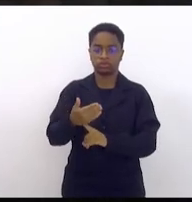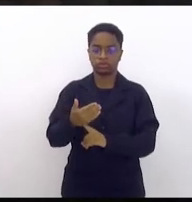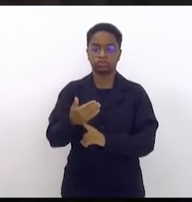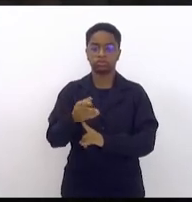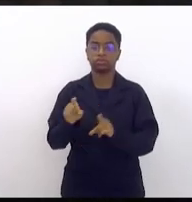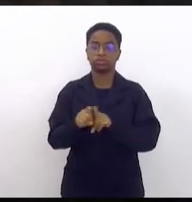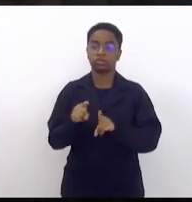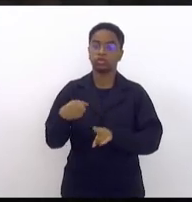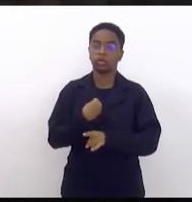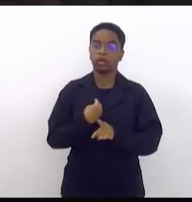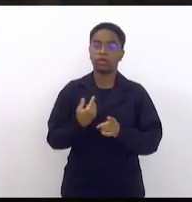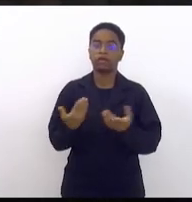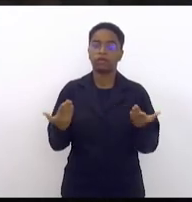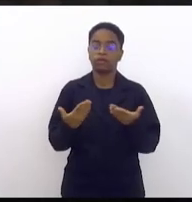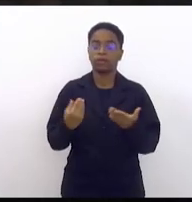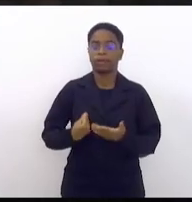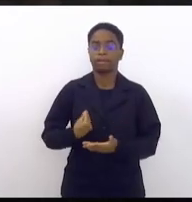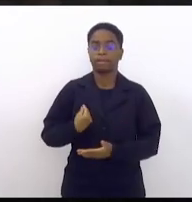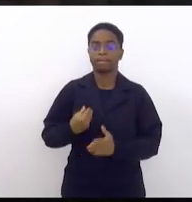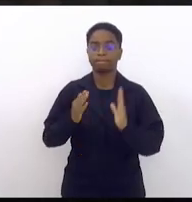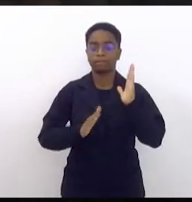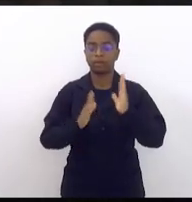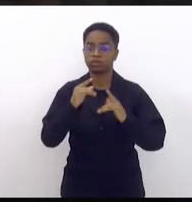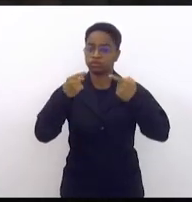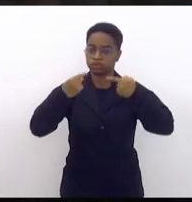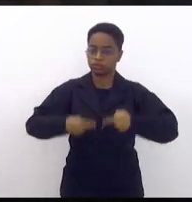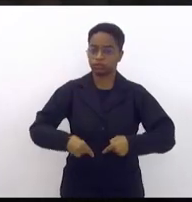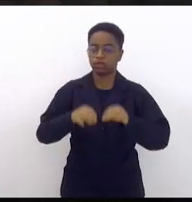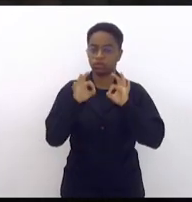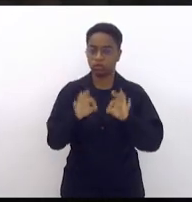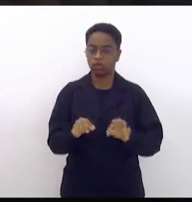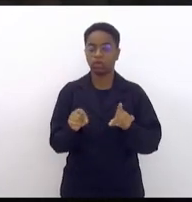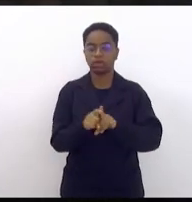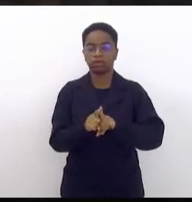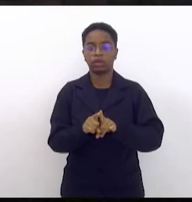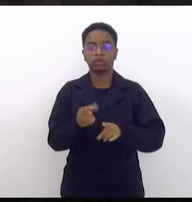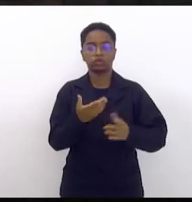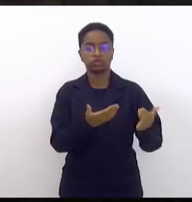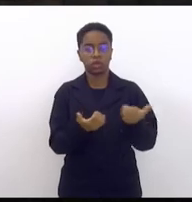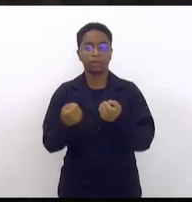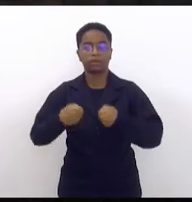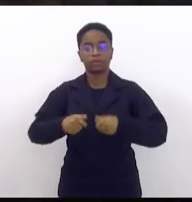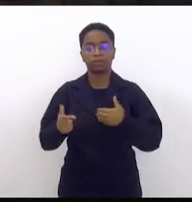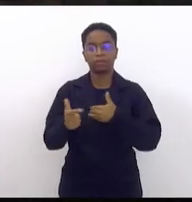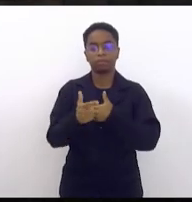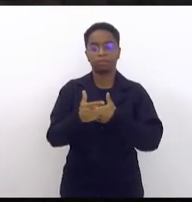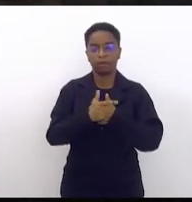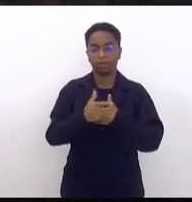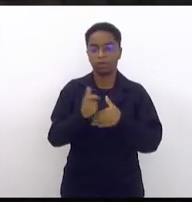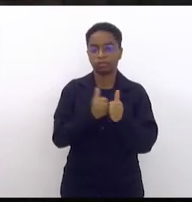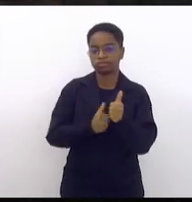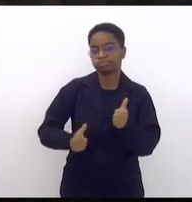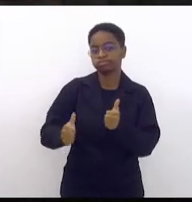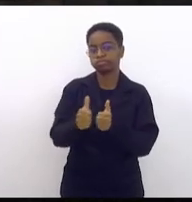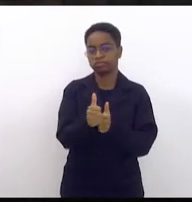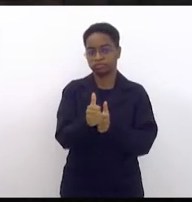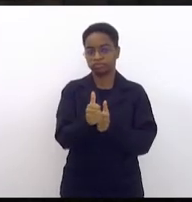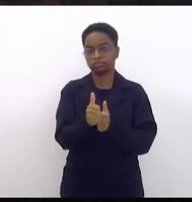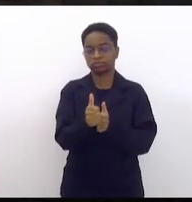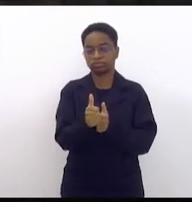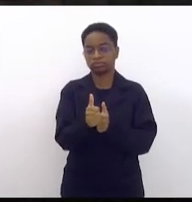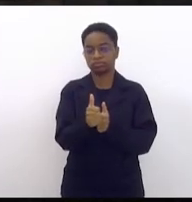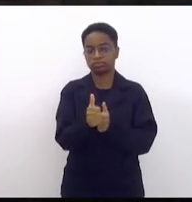a gente vive hoje um cenário também muito desafiador e a juventude precisa ter um papel protagonista no que se refere